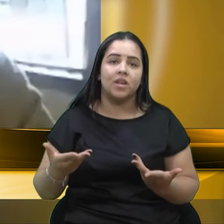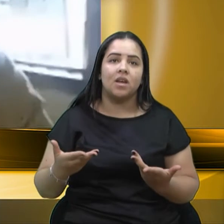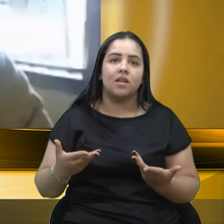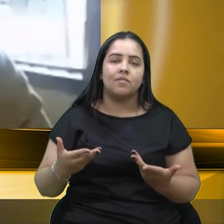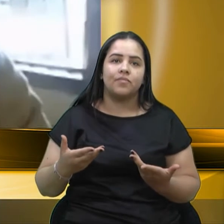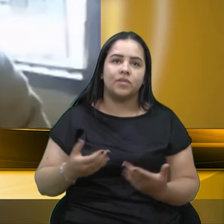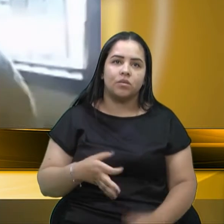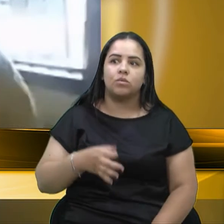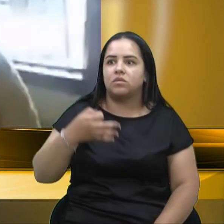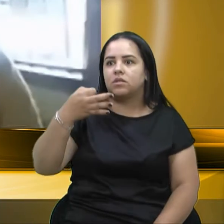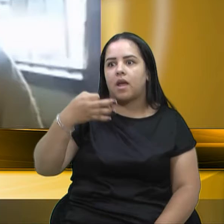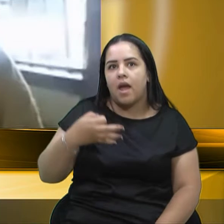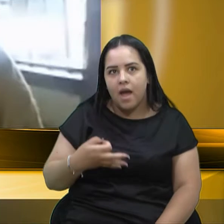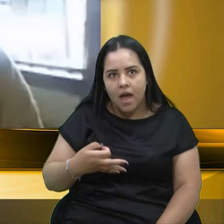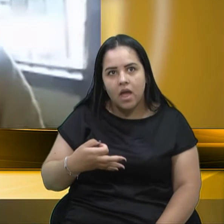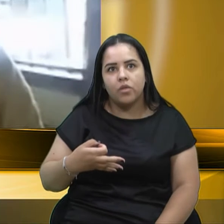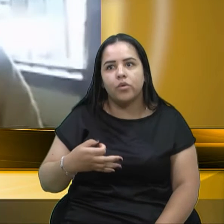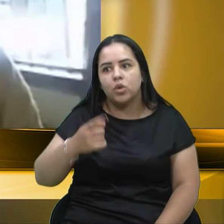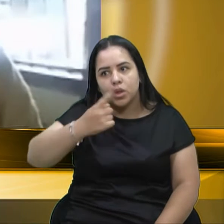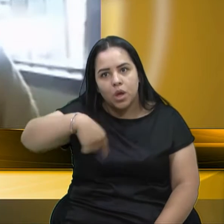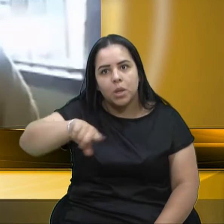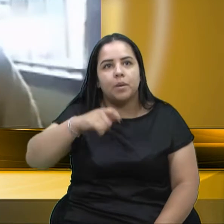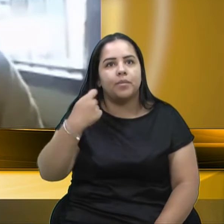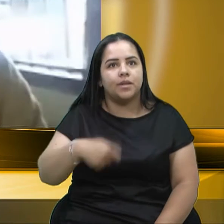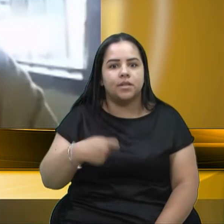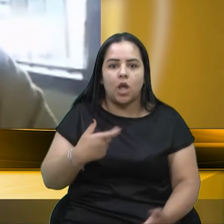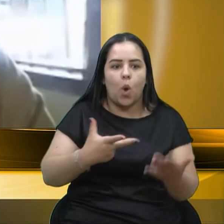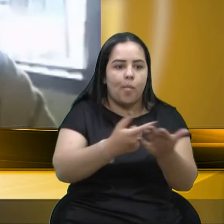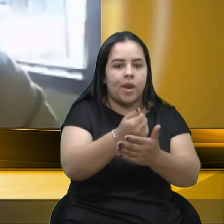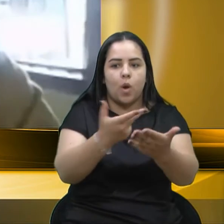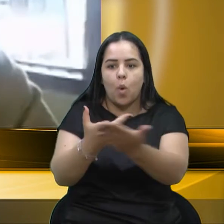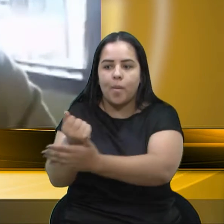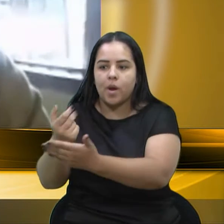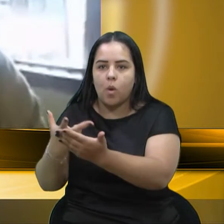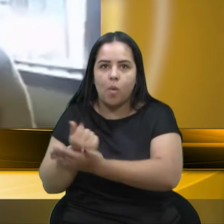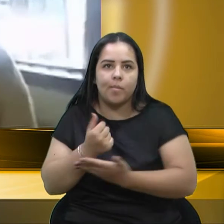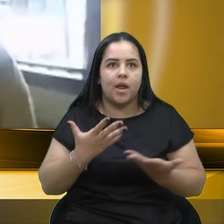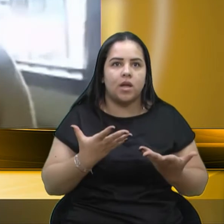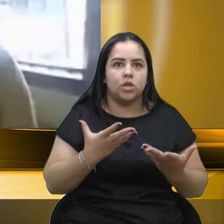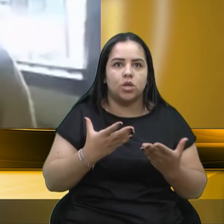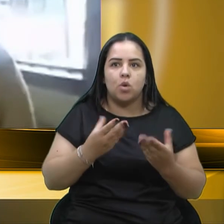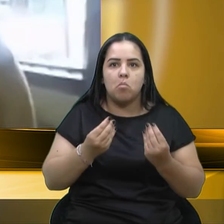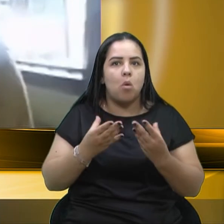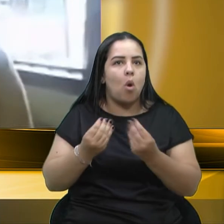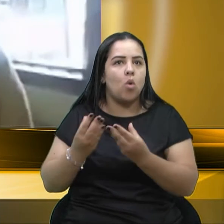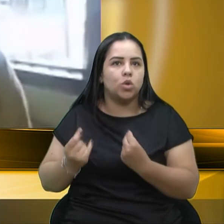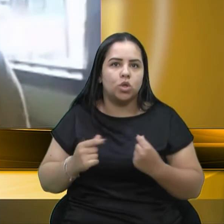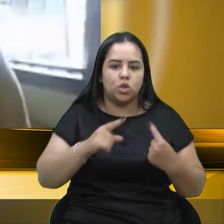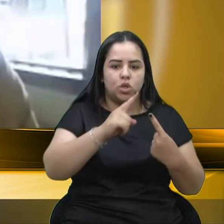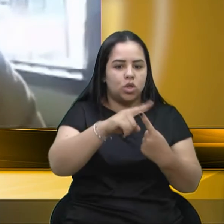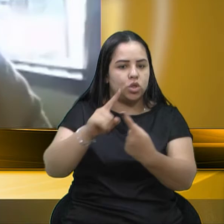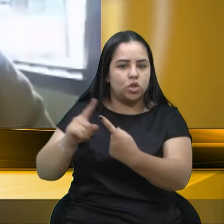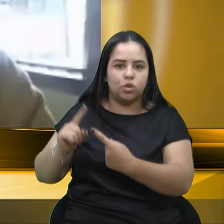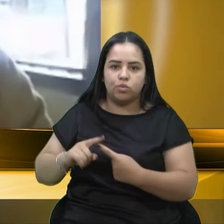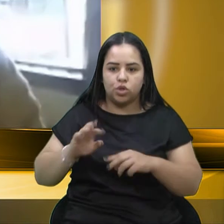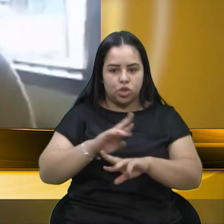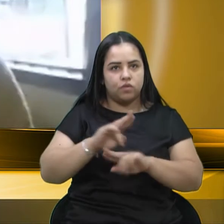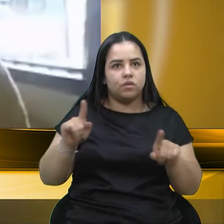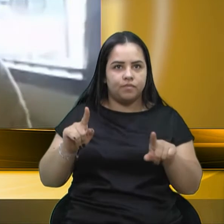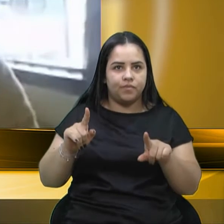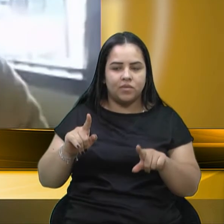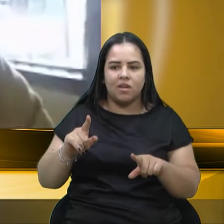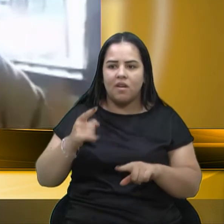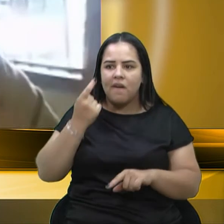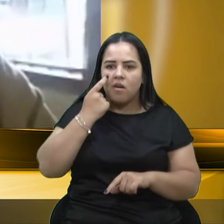de muita vacina, a gente precisaria comprar de uma cesta, né, de tipos de vacina. Procurar